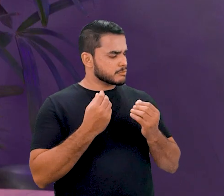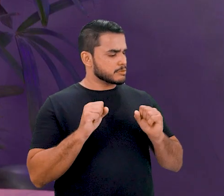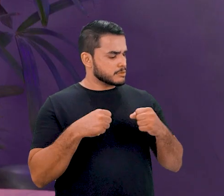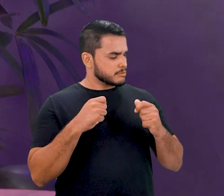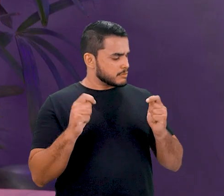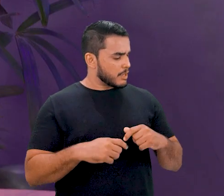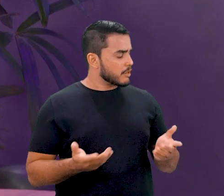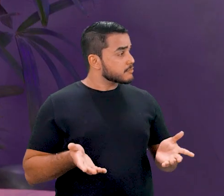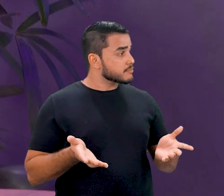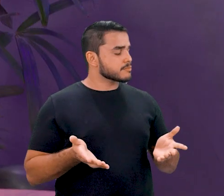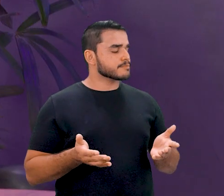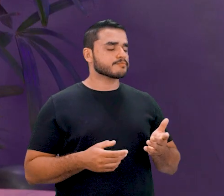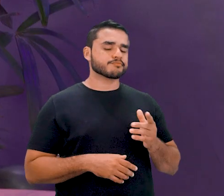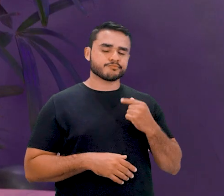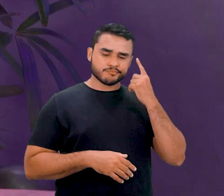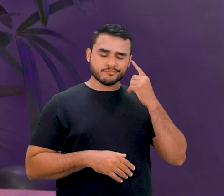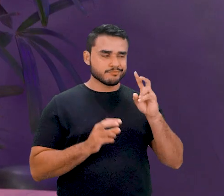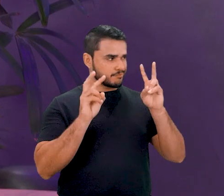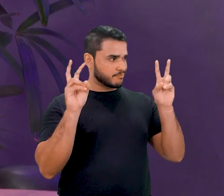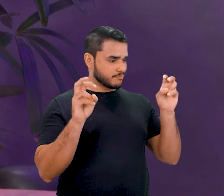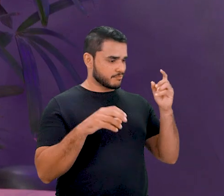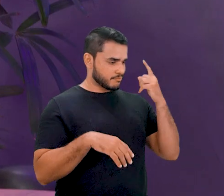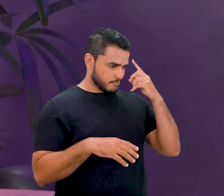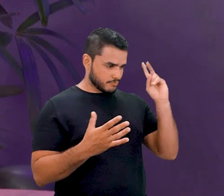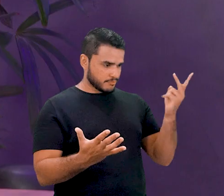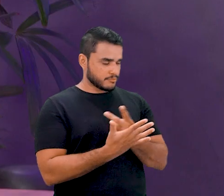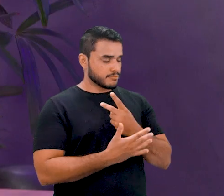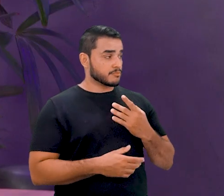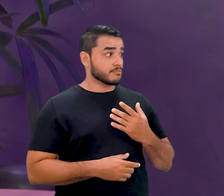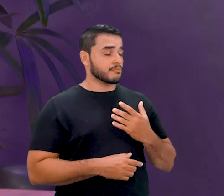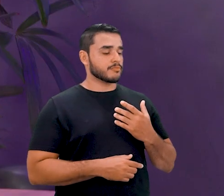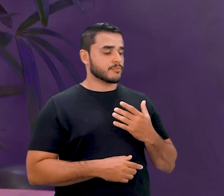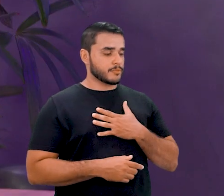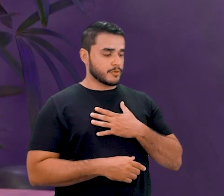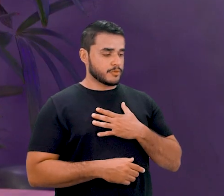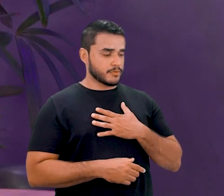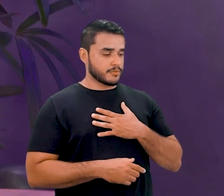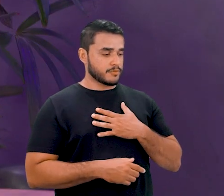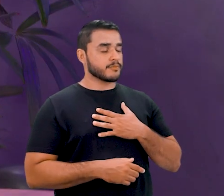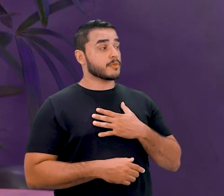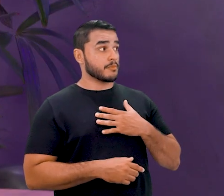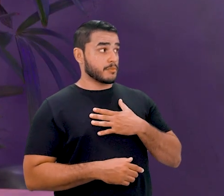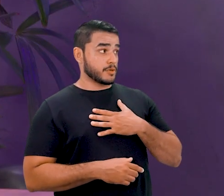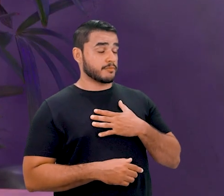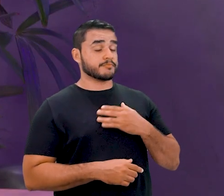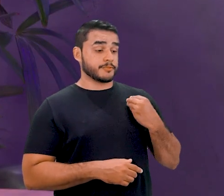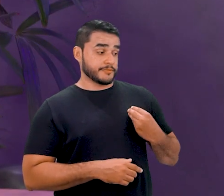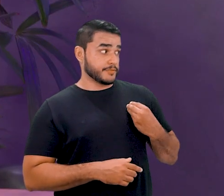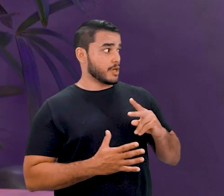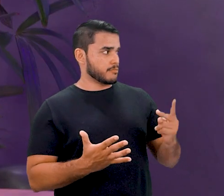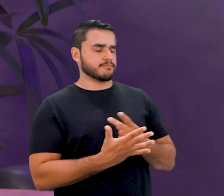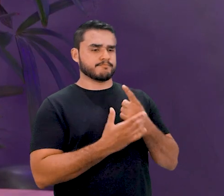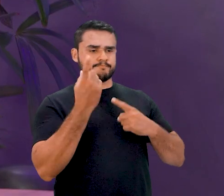coisas. E voltando um pouquinho para a virada de chave, a gente estava falando, eu vou voltar um pouquinho para o assunto. Sim. Eu acho que